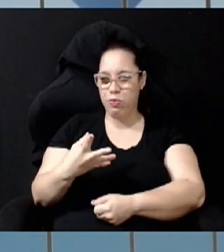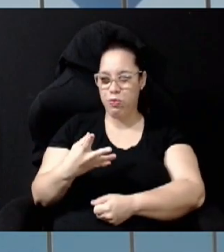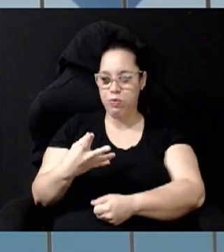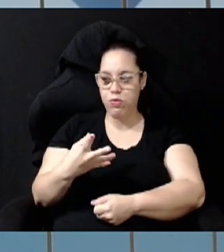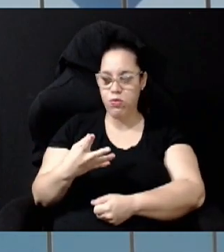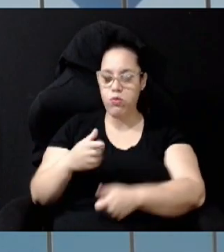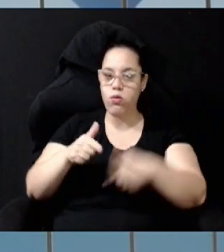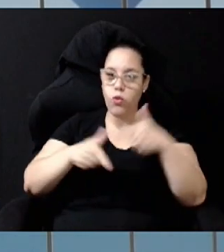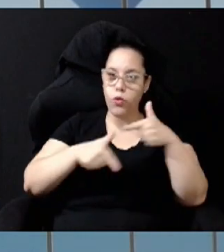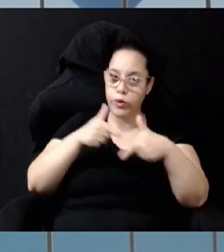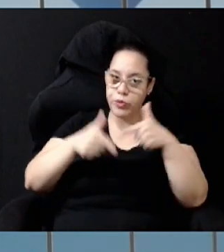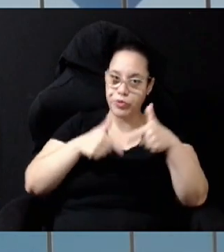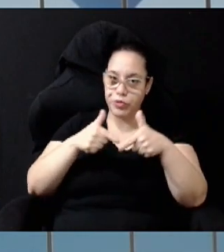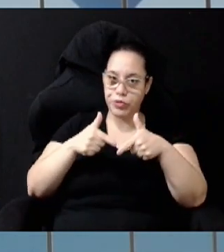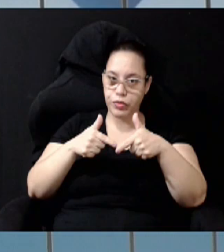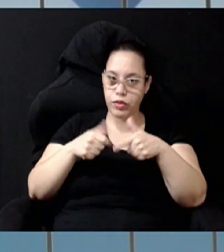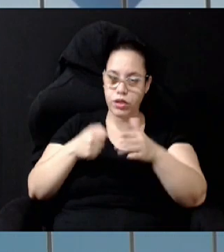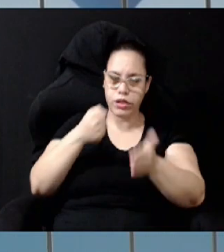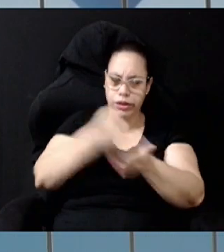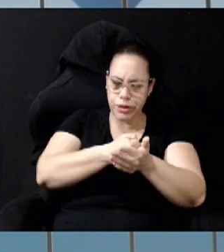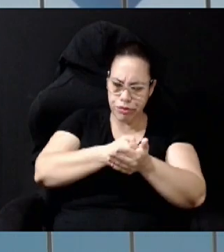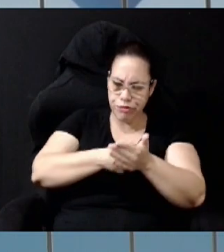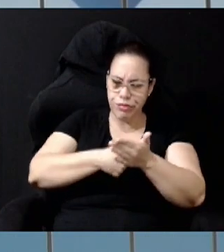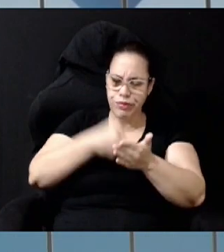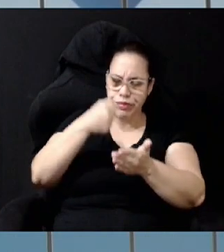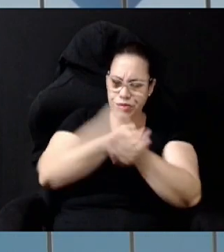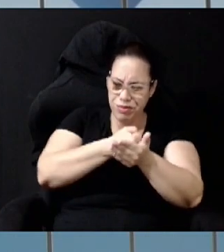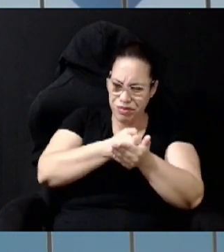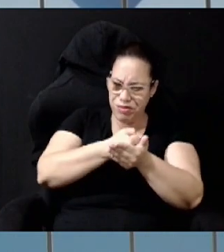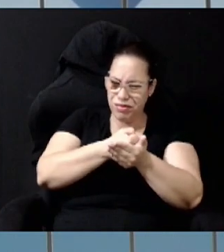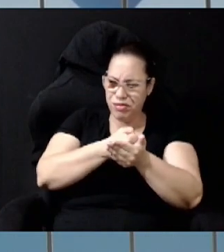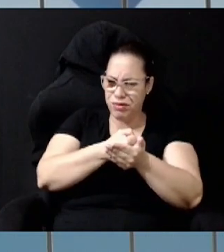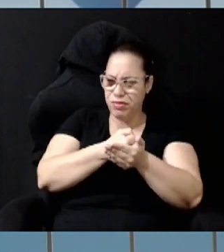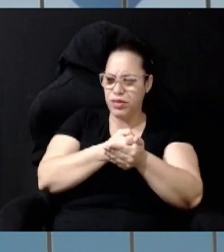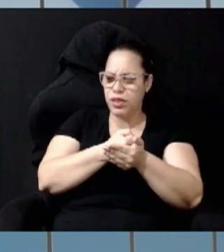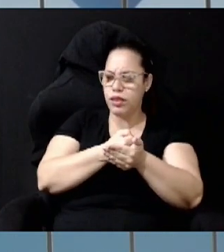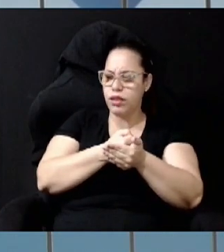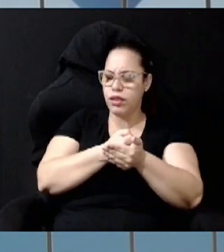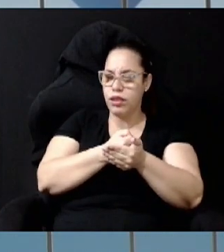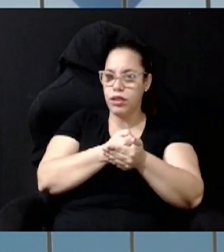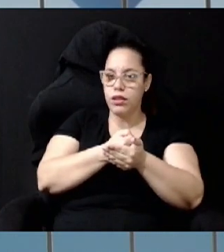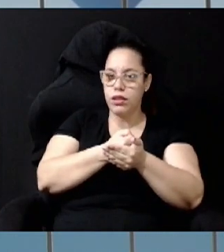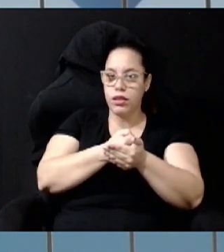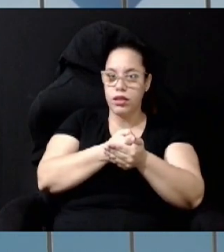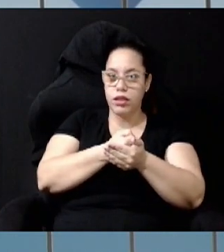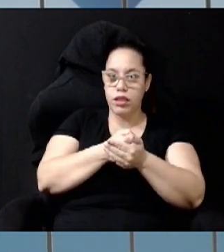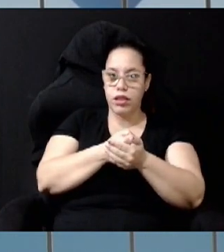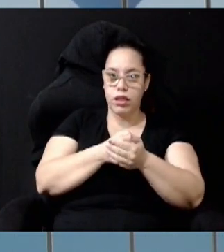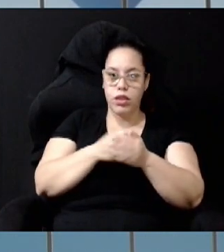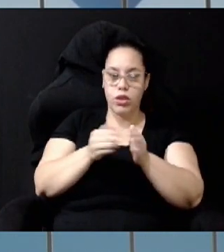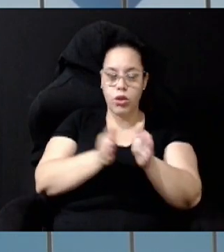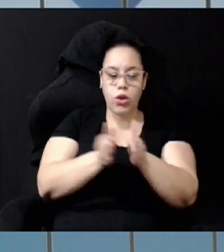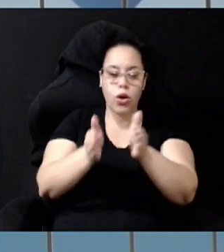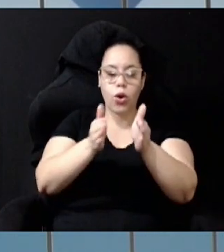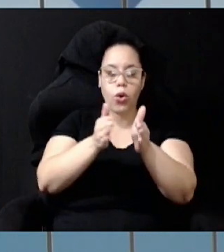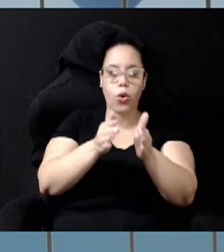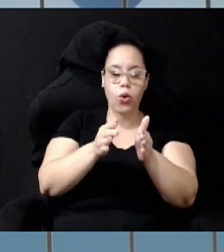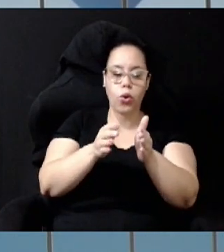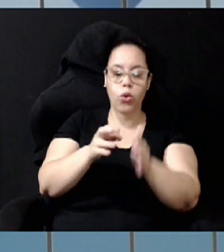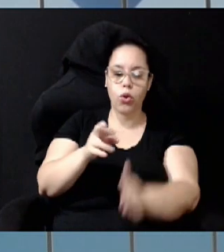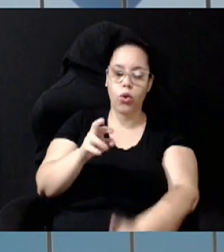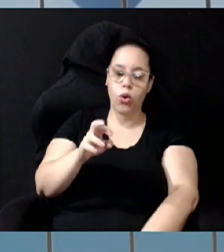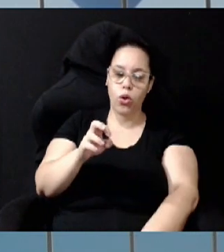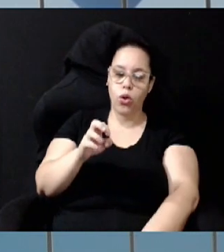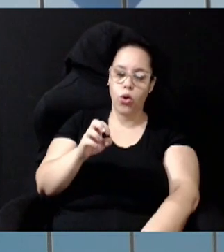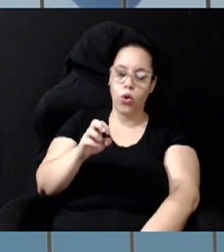da resiliência, né, cidades mais resilientes, questão de corredor ecológico, você fomentar o verde, porque é uma